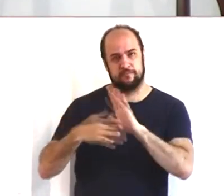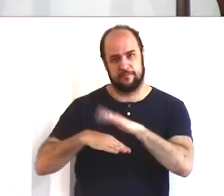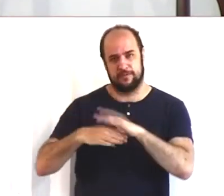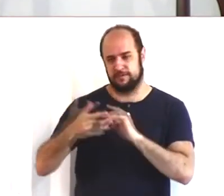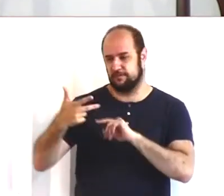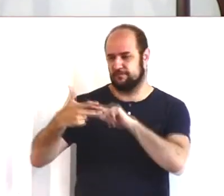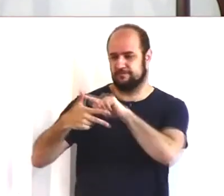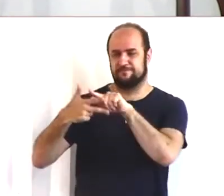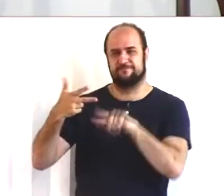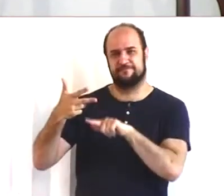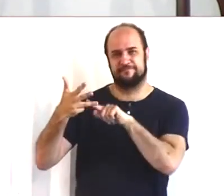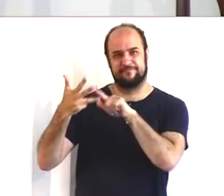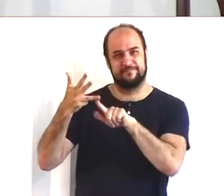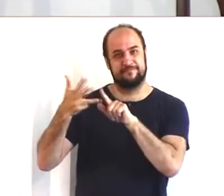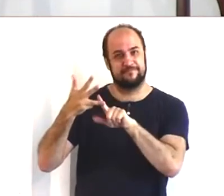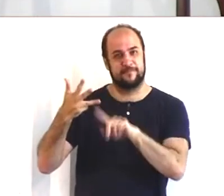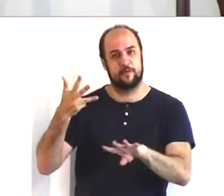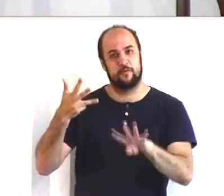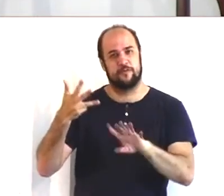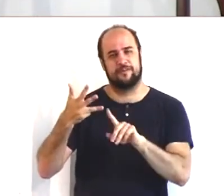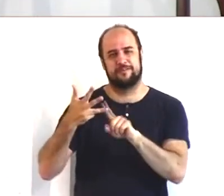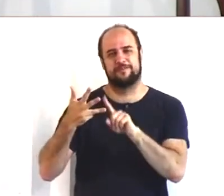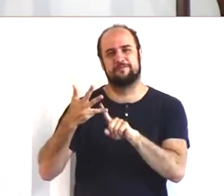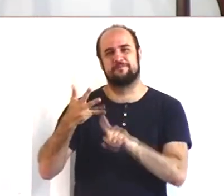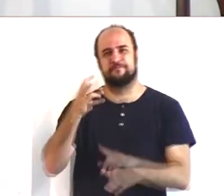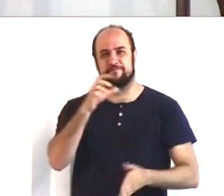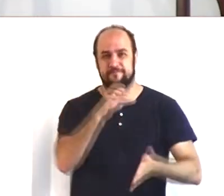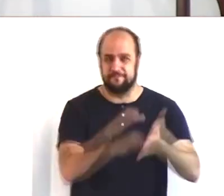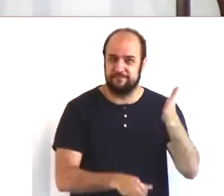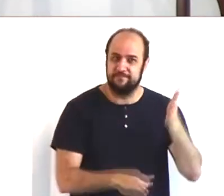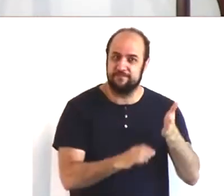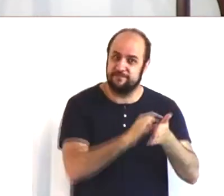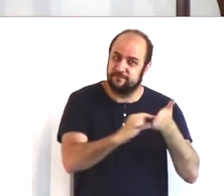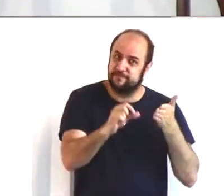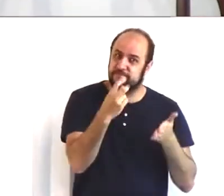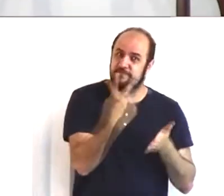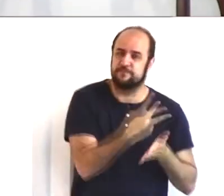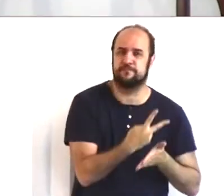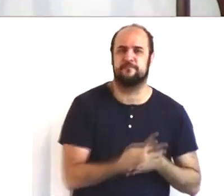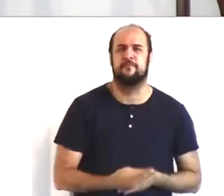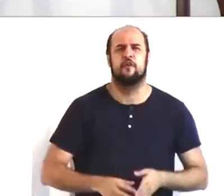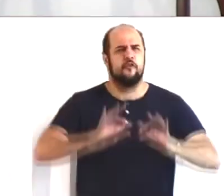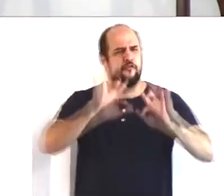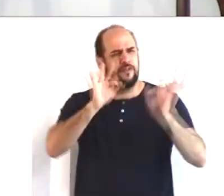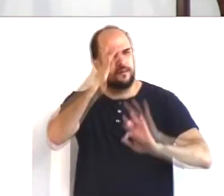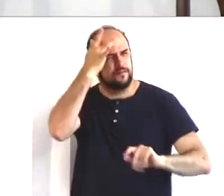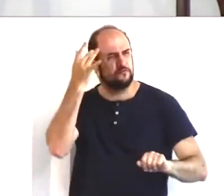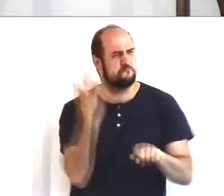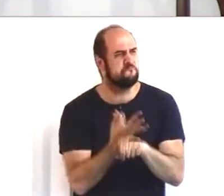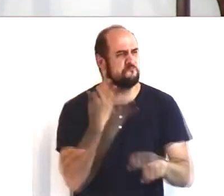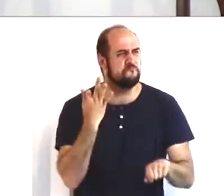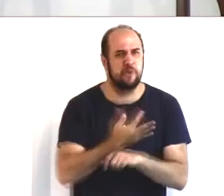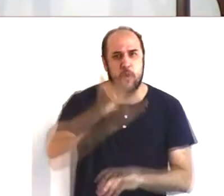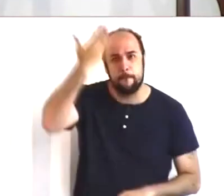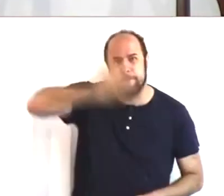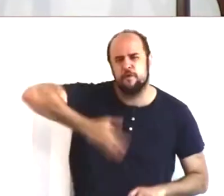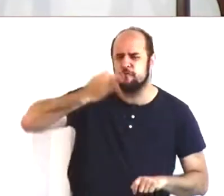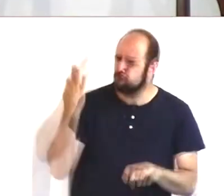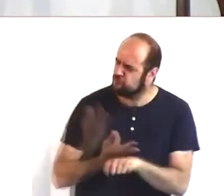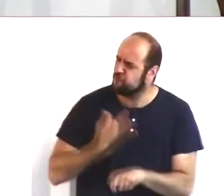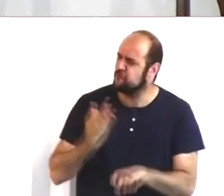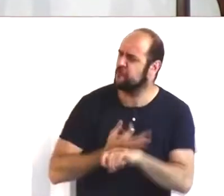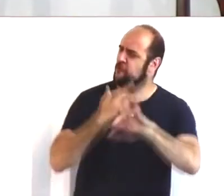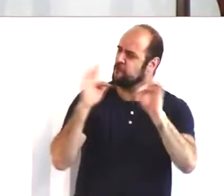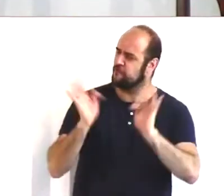quarta está no versículo 12, e eu gosto de ler esse texto. Bem-aventurado o homem que suporta com perseverança a aprovação, porque depois de ter